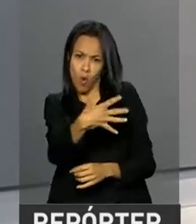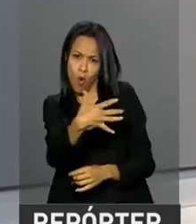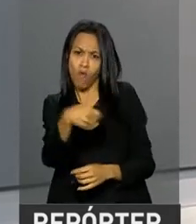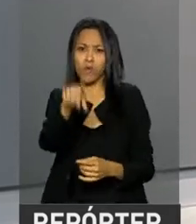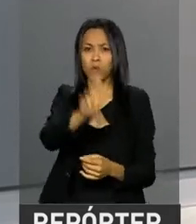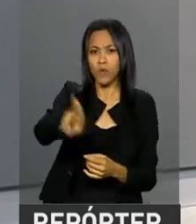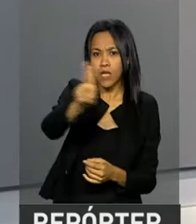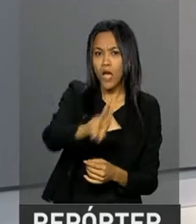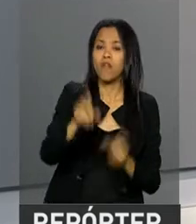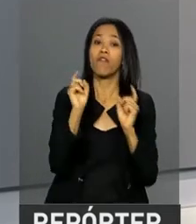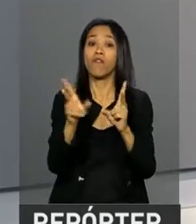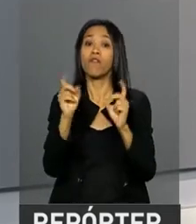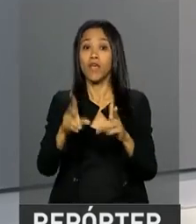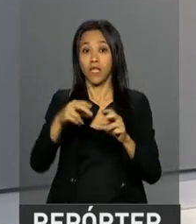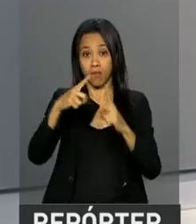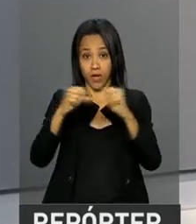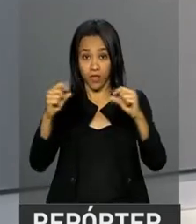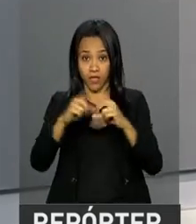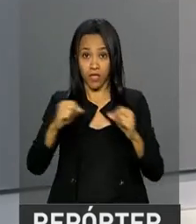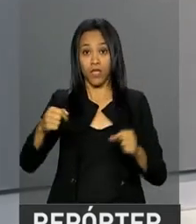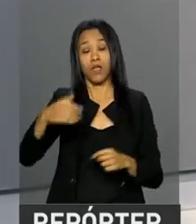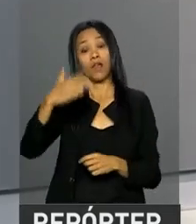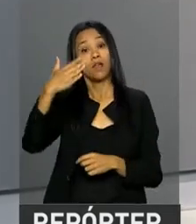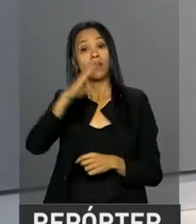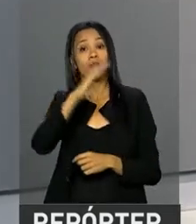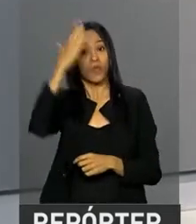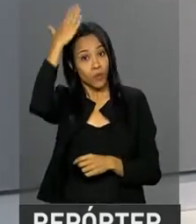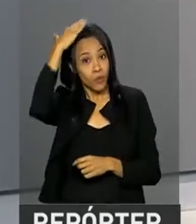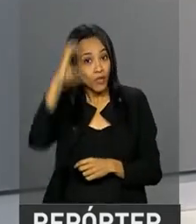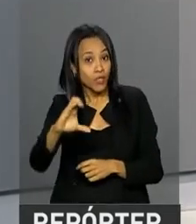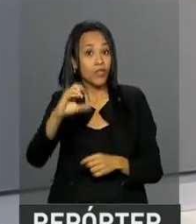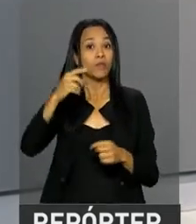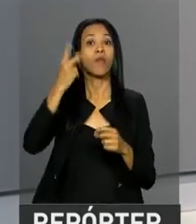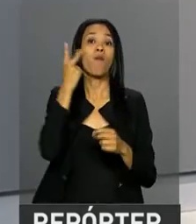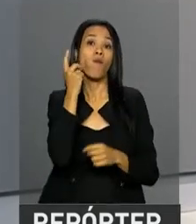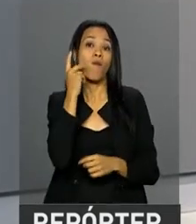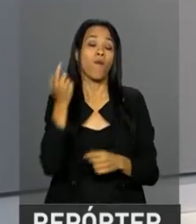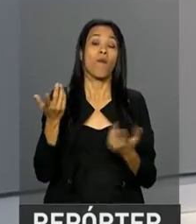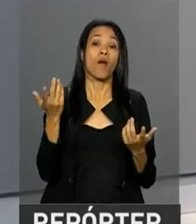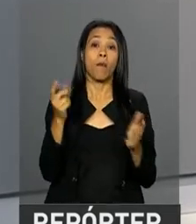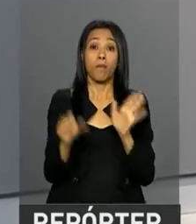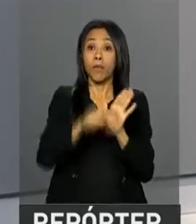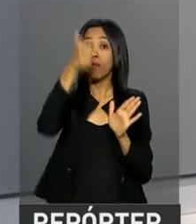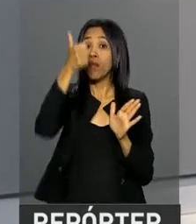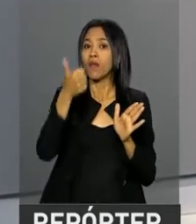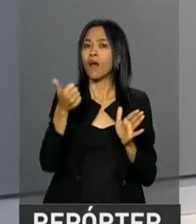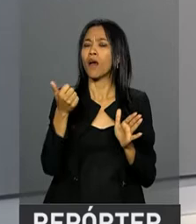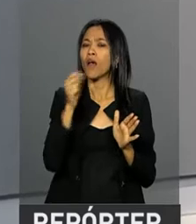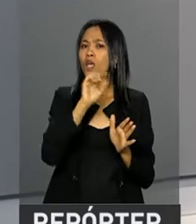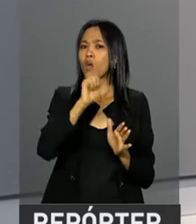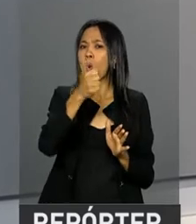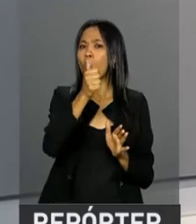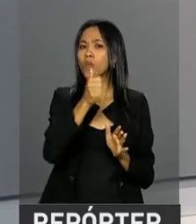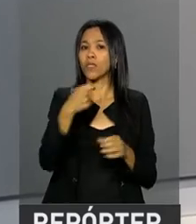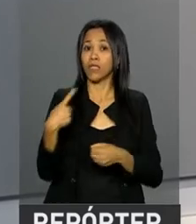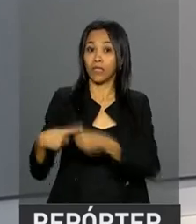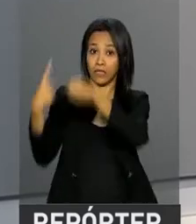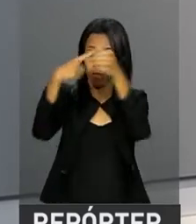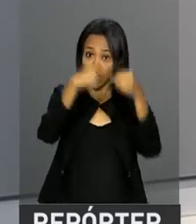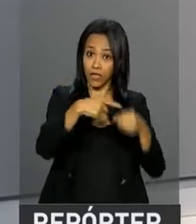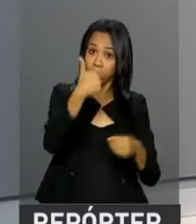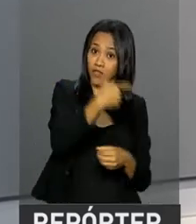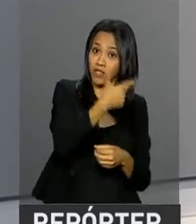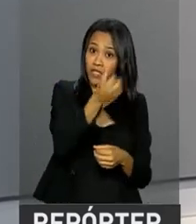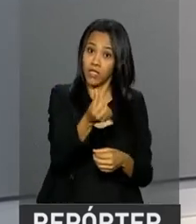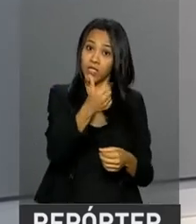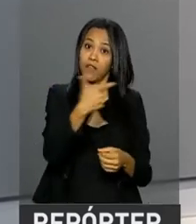à venda em Brasília, Curitiba e Fortaleza. A primeira etapa do evento este ano ocorreu em 11 cidades, entre 26 e 28